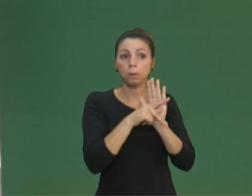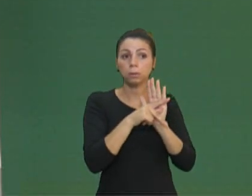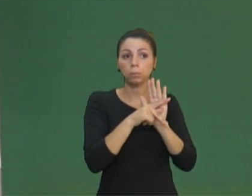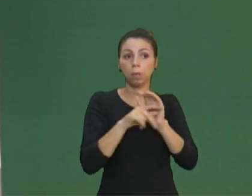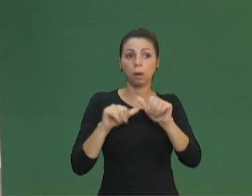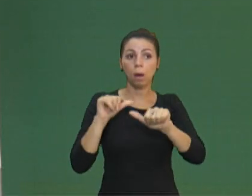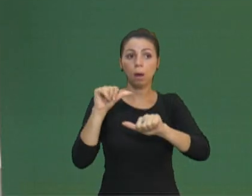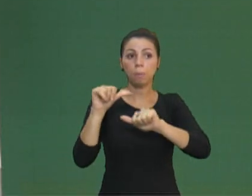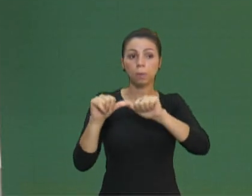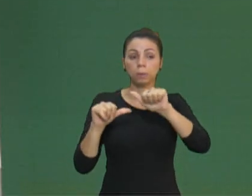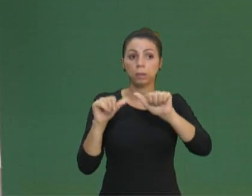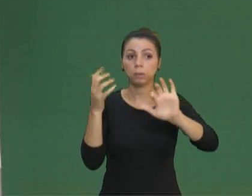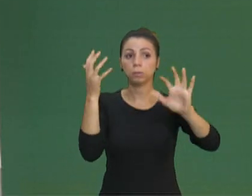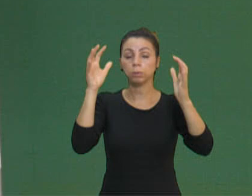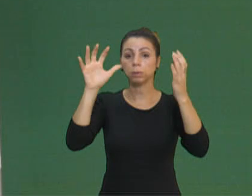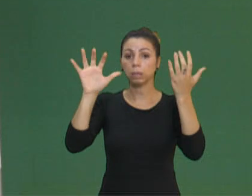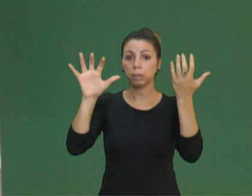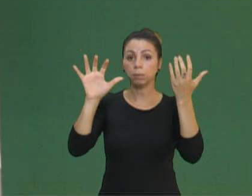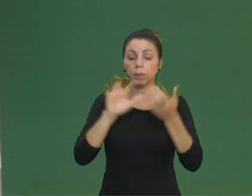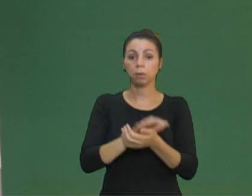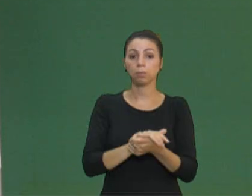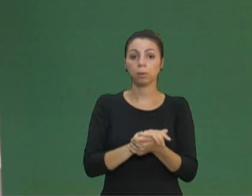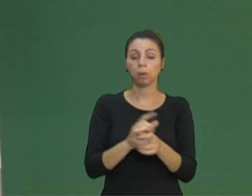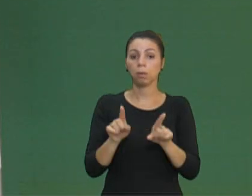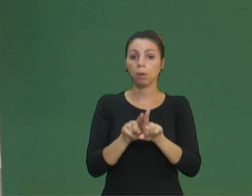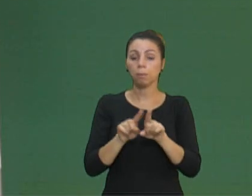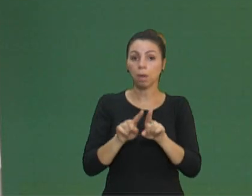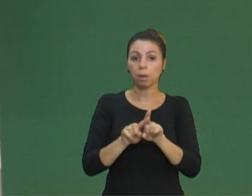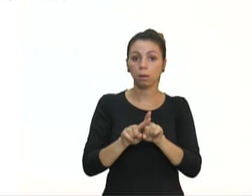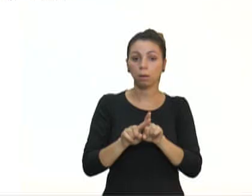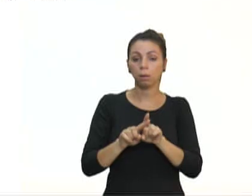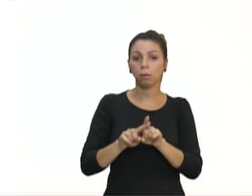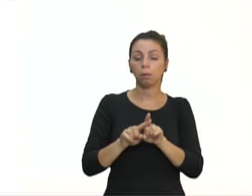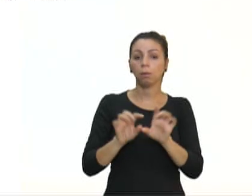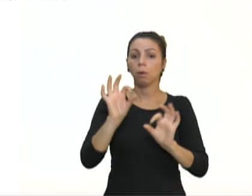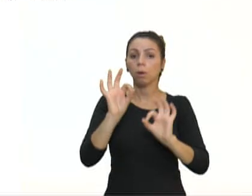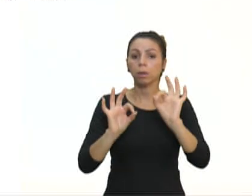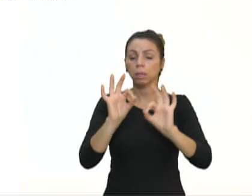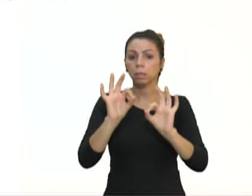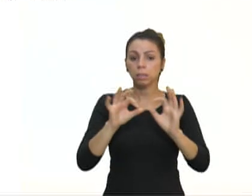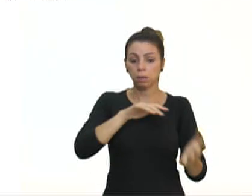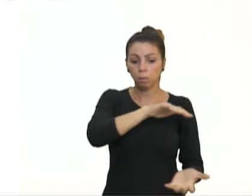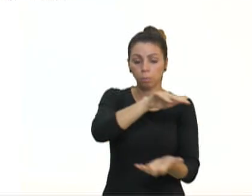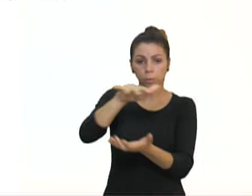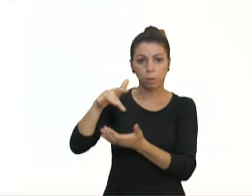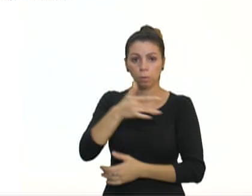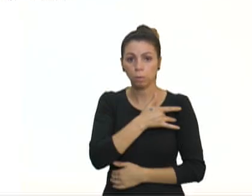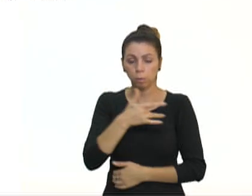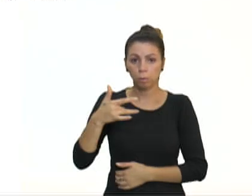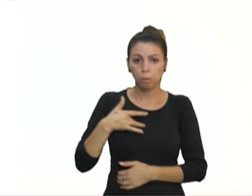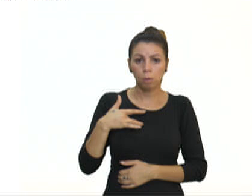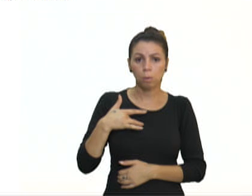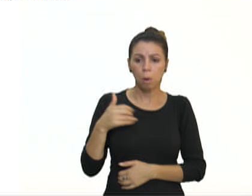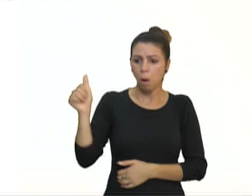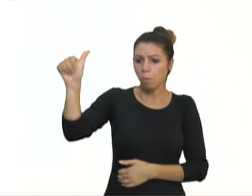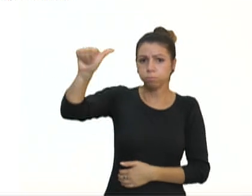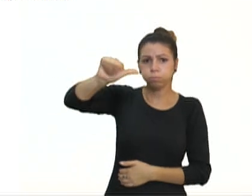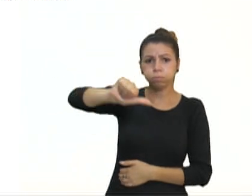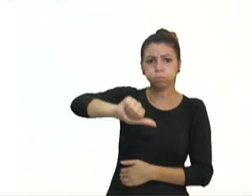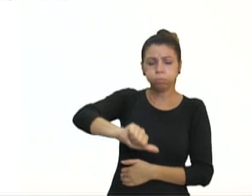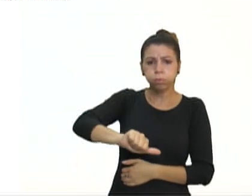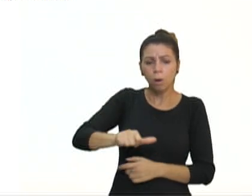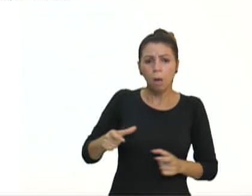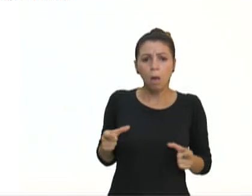diz também. Organização Mundial da Saúde prevê piora nos casos de câncer de pulmão, nos casos